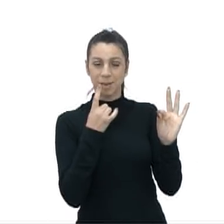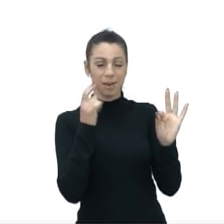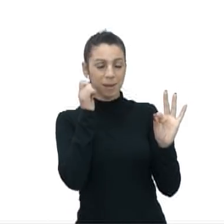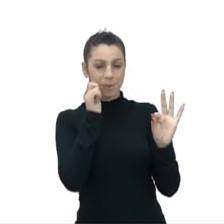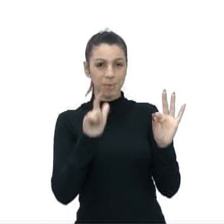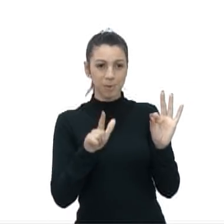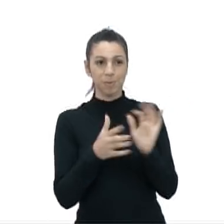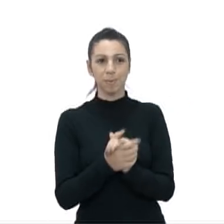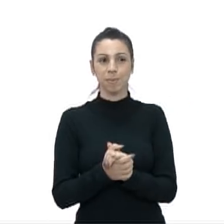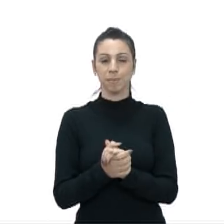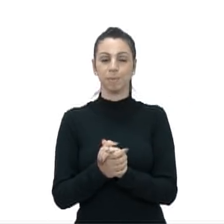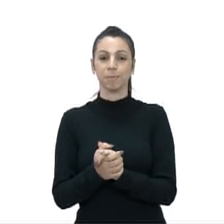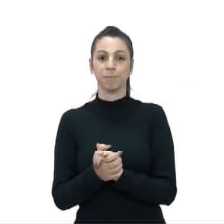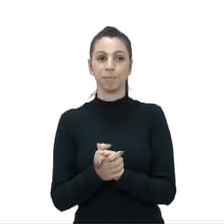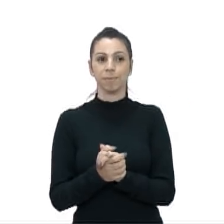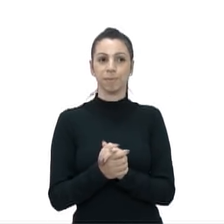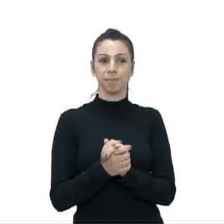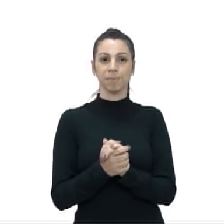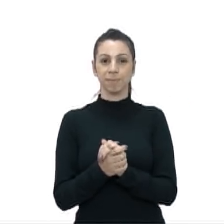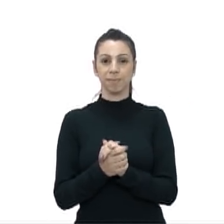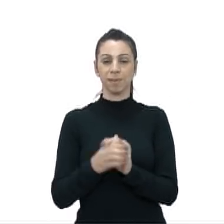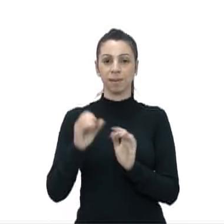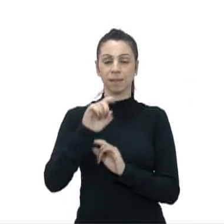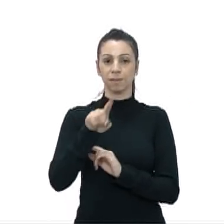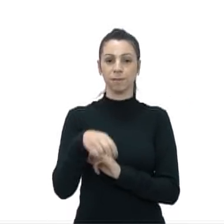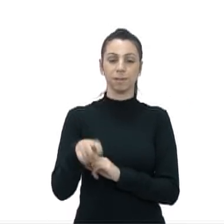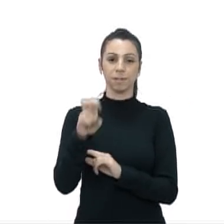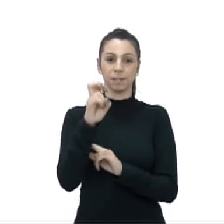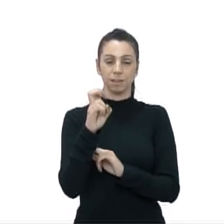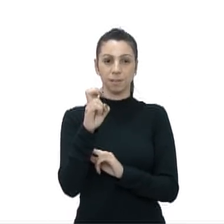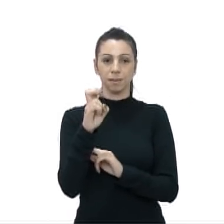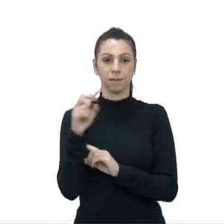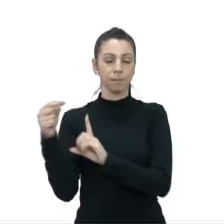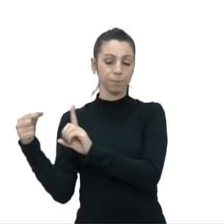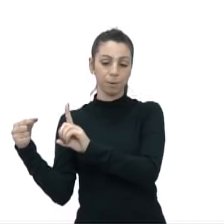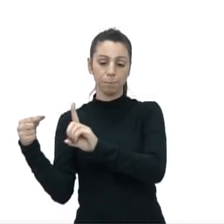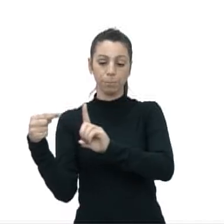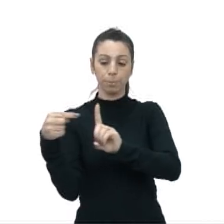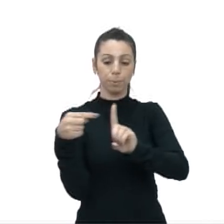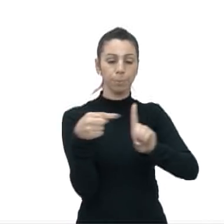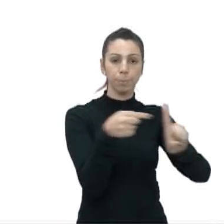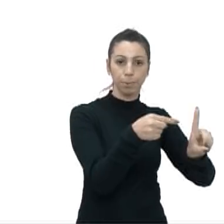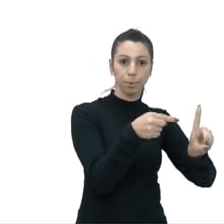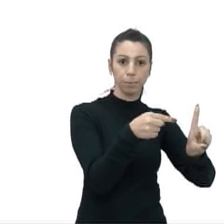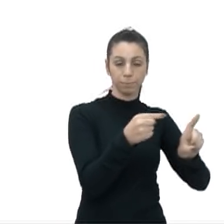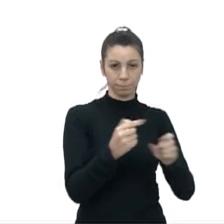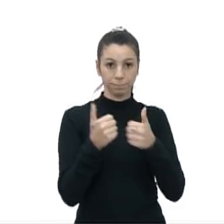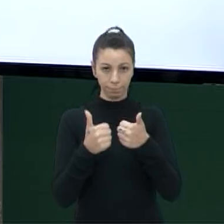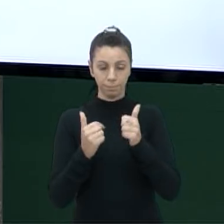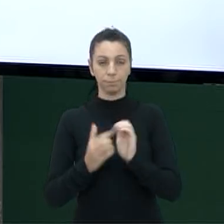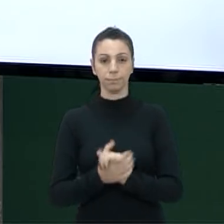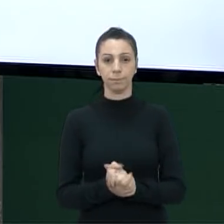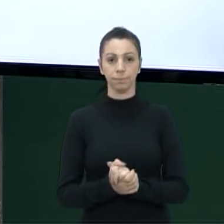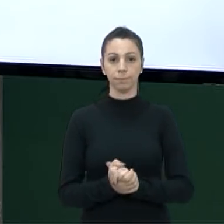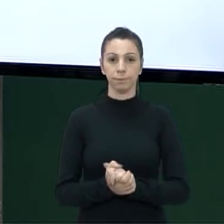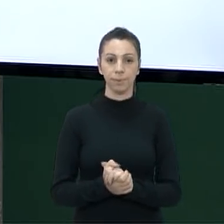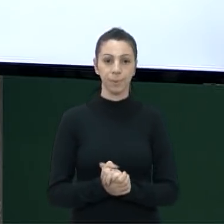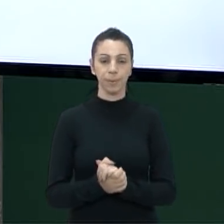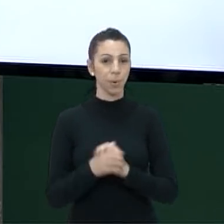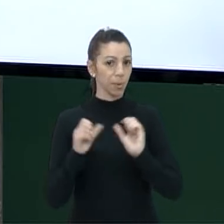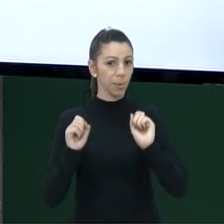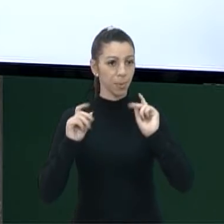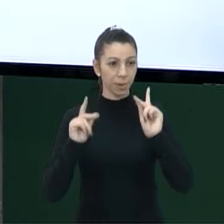de 0,5, o módulo desse vetor, melhor dizendo, de 0,5 metros por segundo ao quadrado.